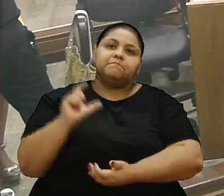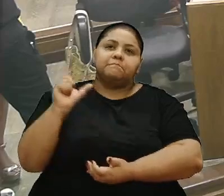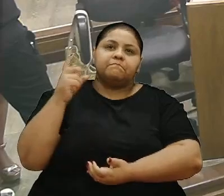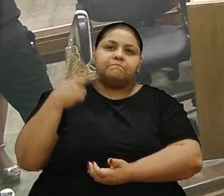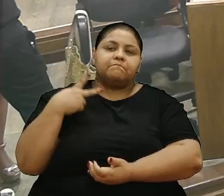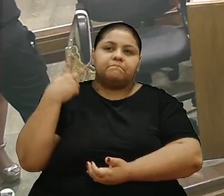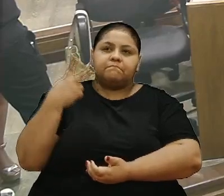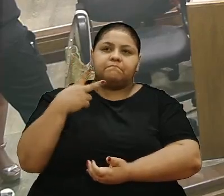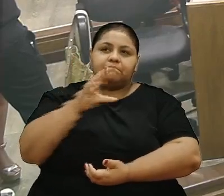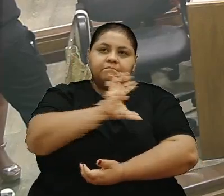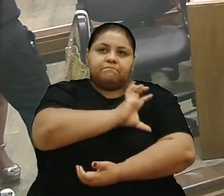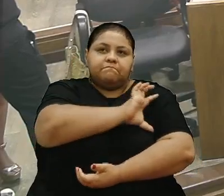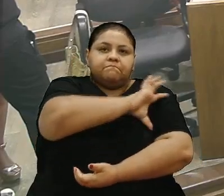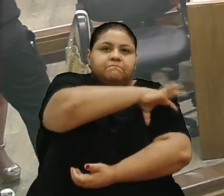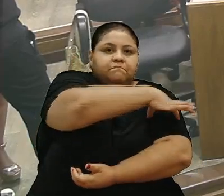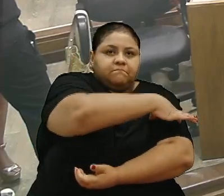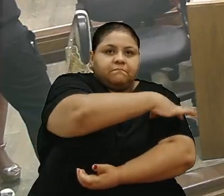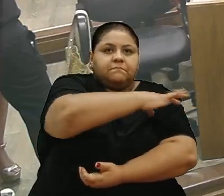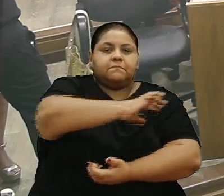Vereador Capitão Ramon.